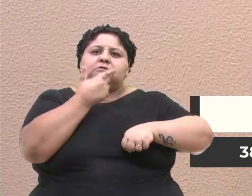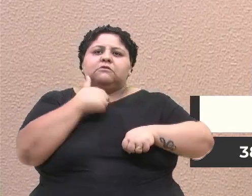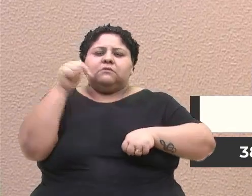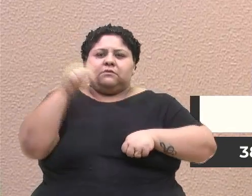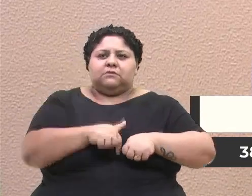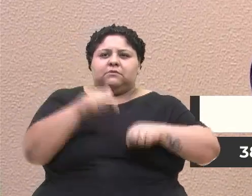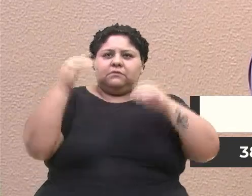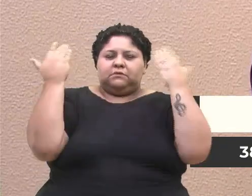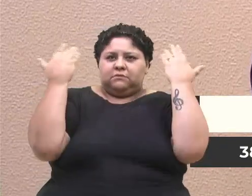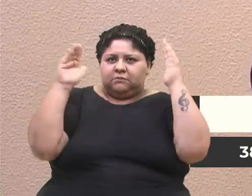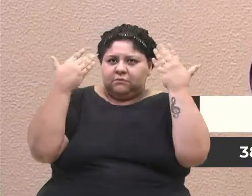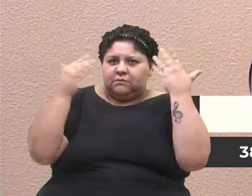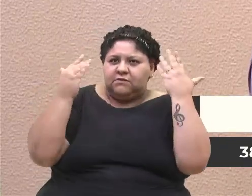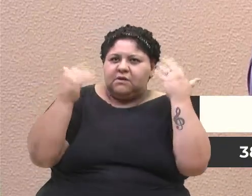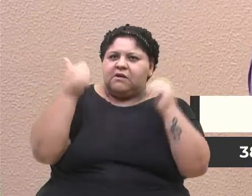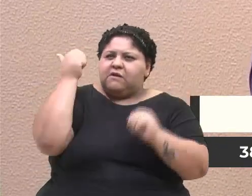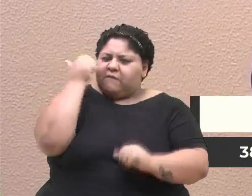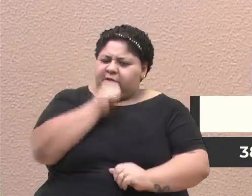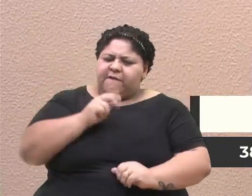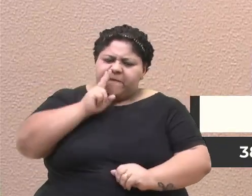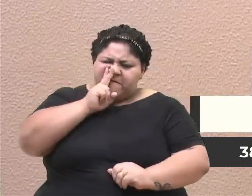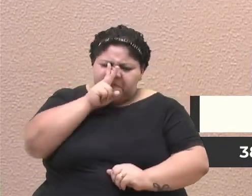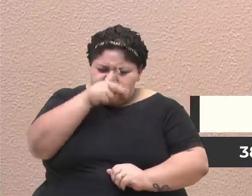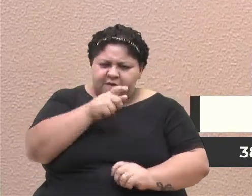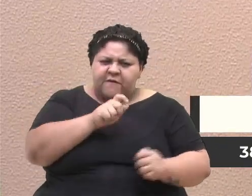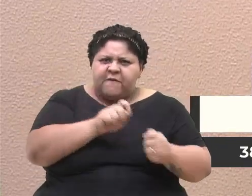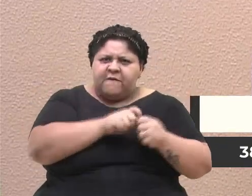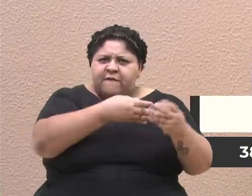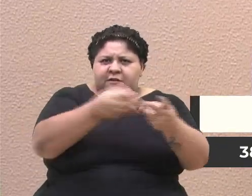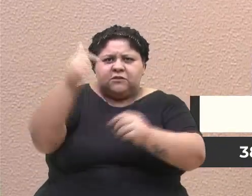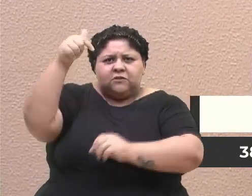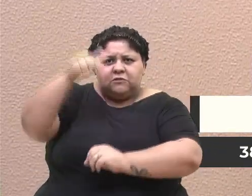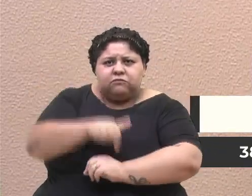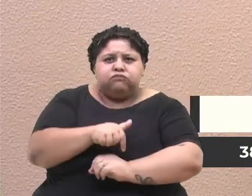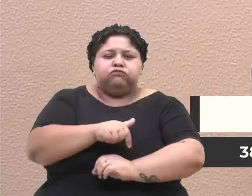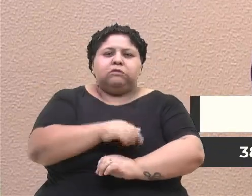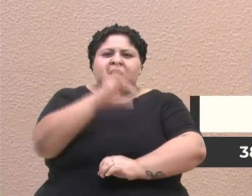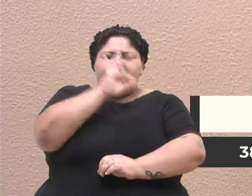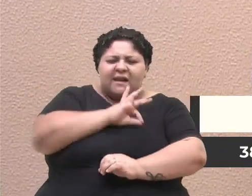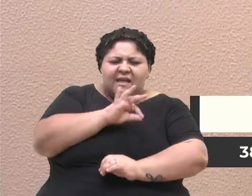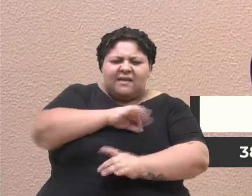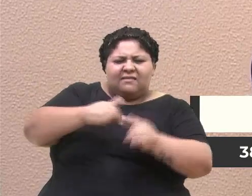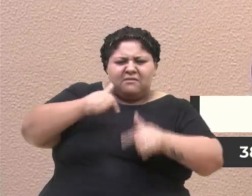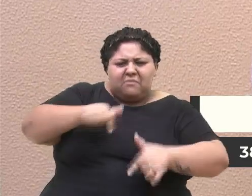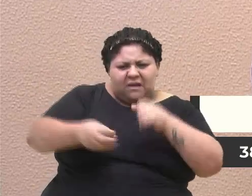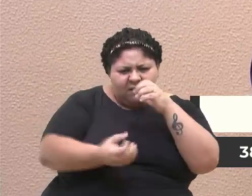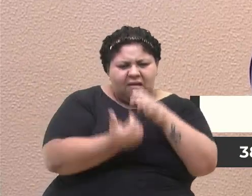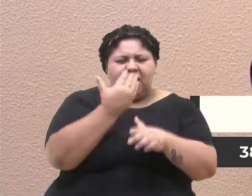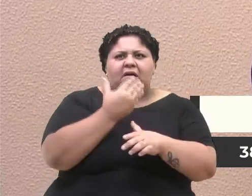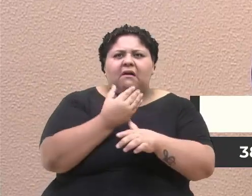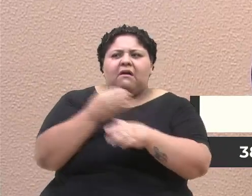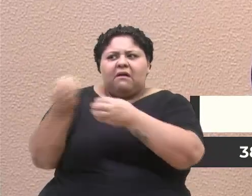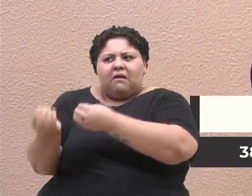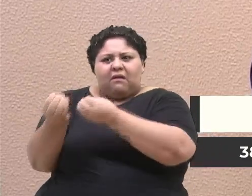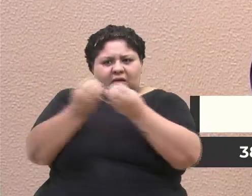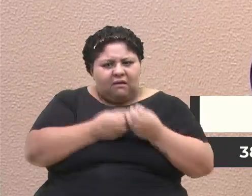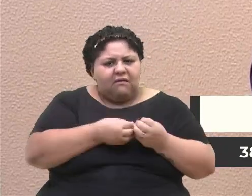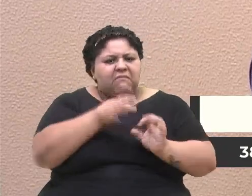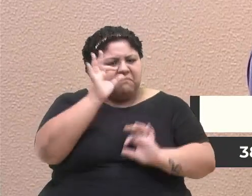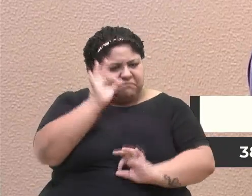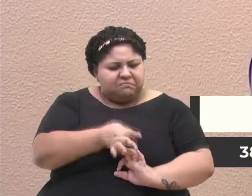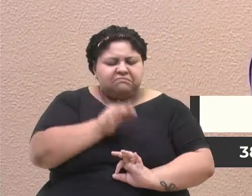mulher guerreira que tanto faz por Caxias do Sul, que empreende, que gera empregos, que traz com